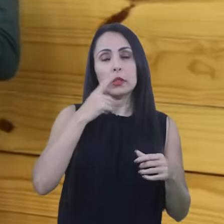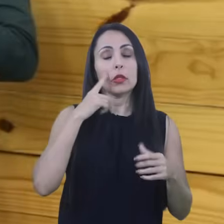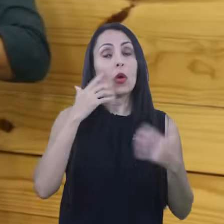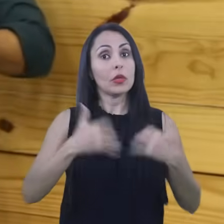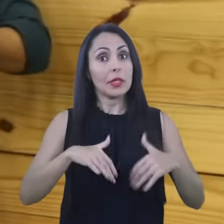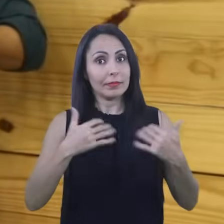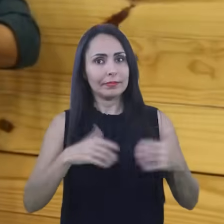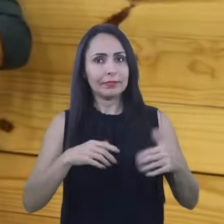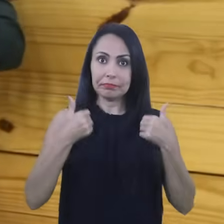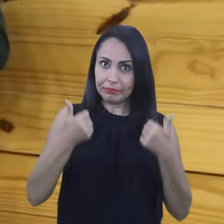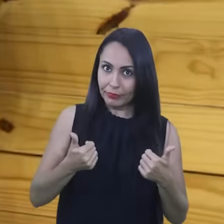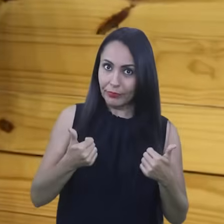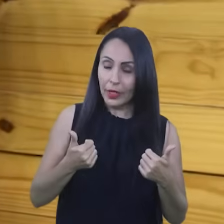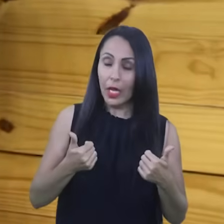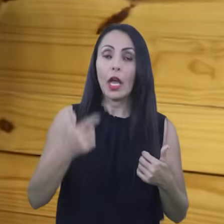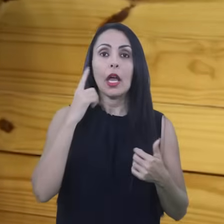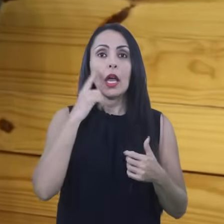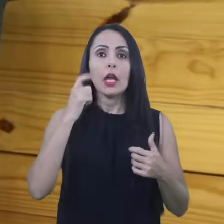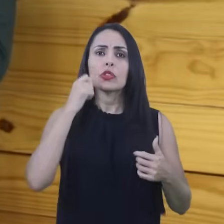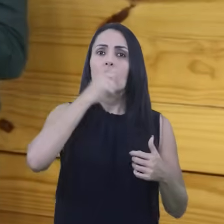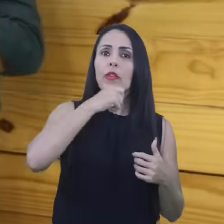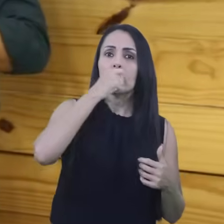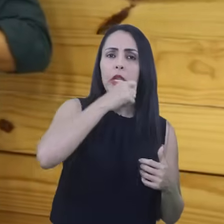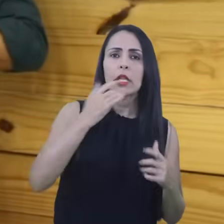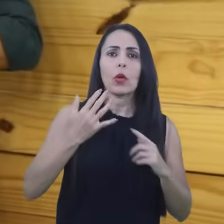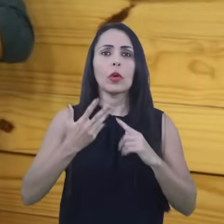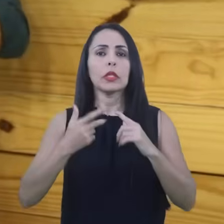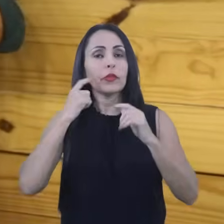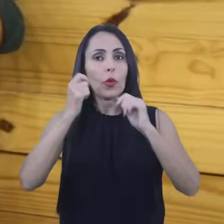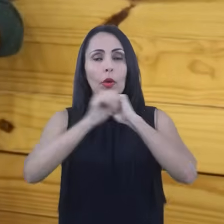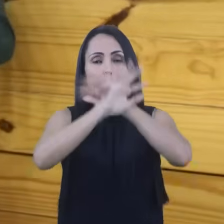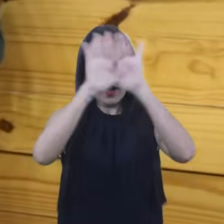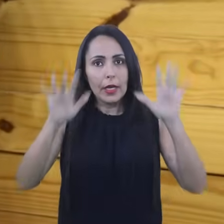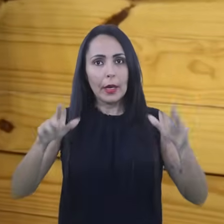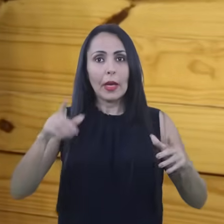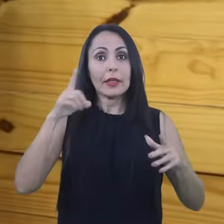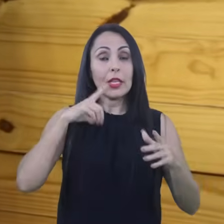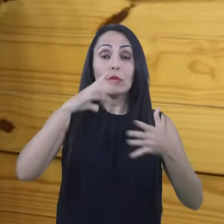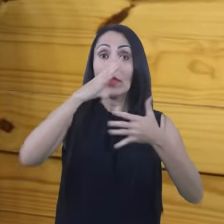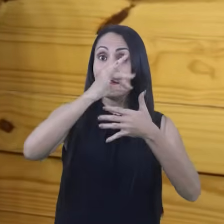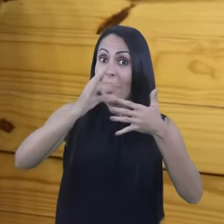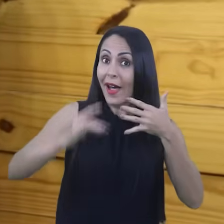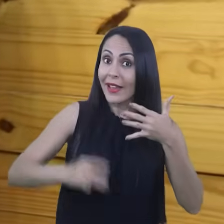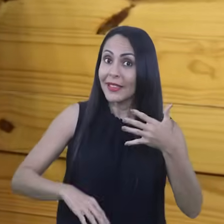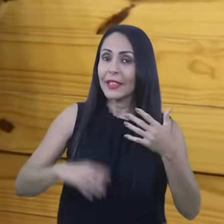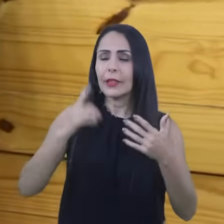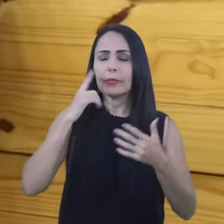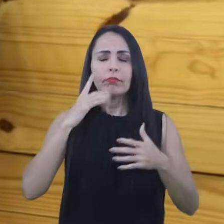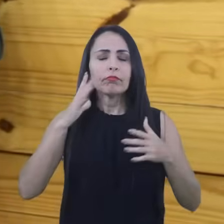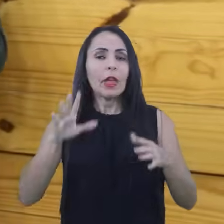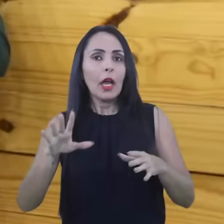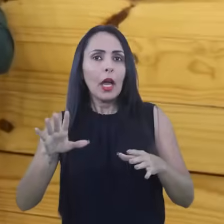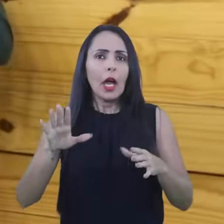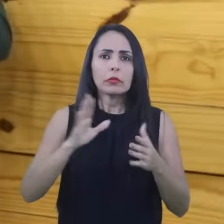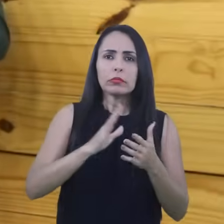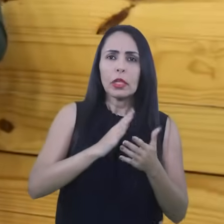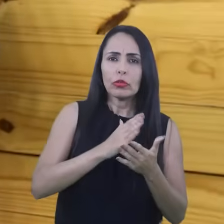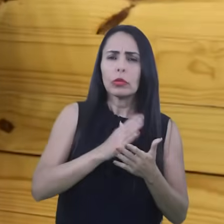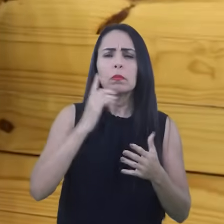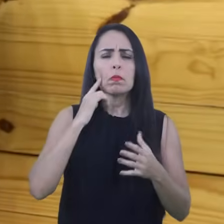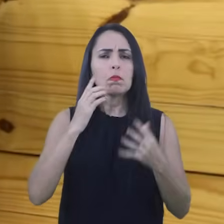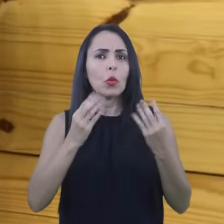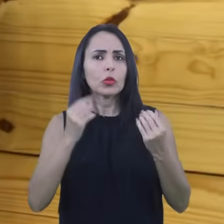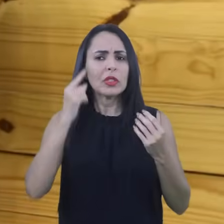ok. Escovar os dentes, a quantidade ficou claro, mas tem um detalhe. Eu acho que muitos têm